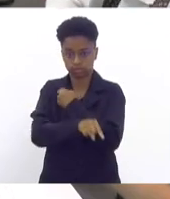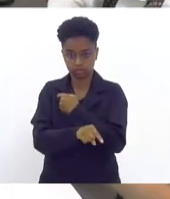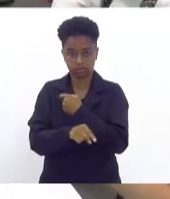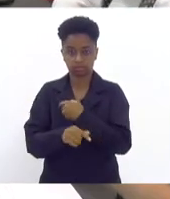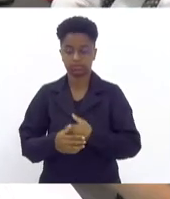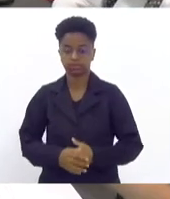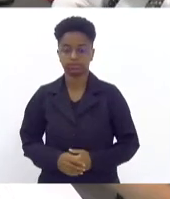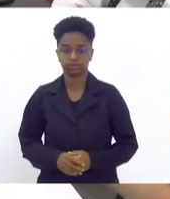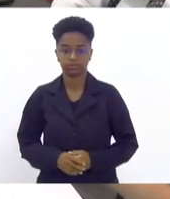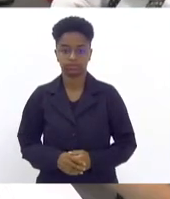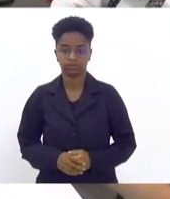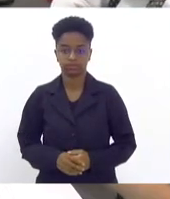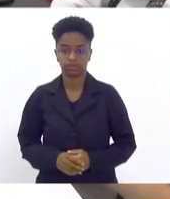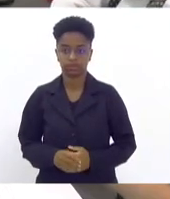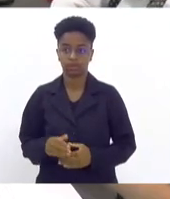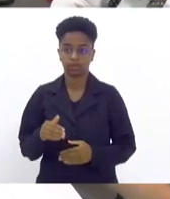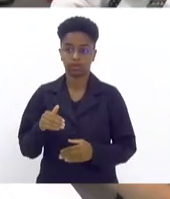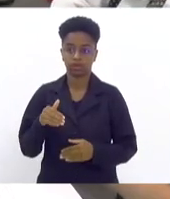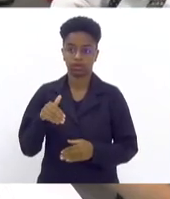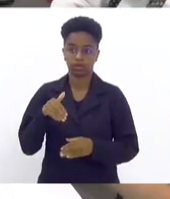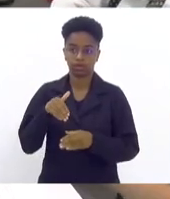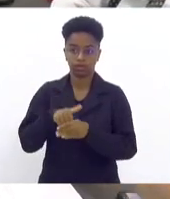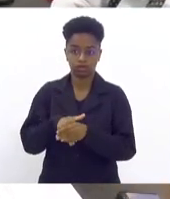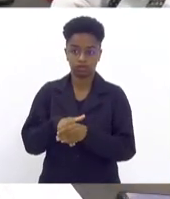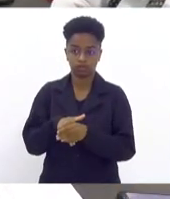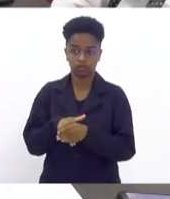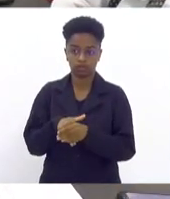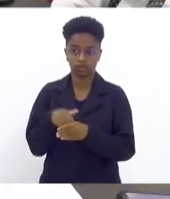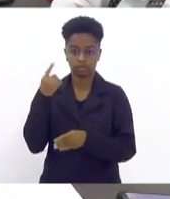injuridicidade. Em votação com o voto do deputado Vinícius Cozzolino.